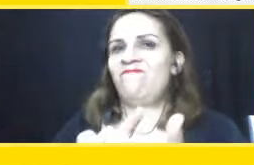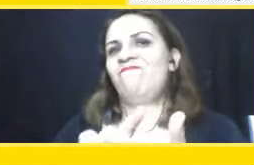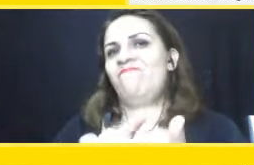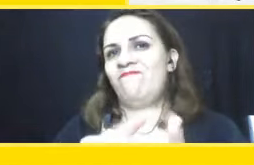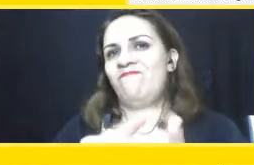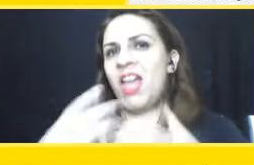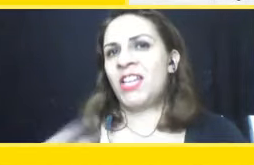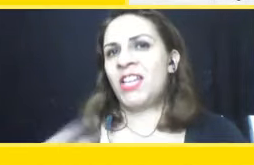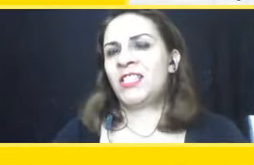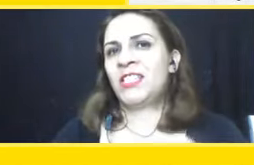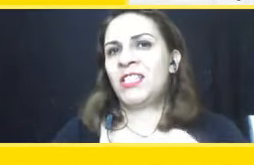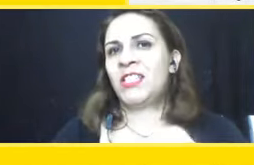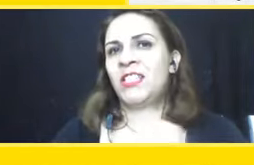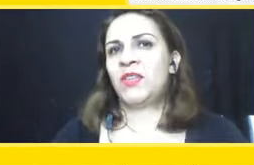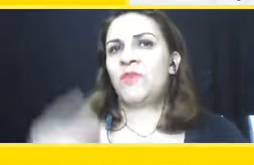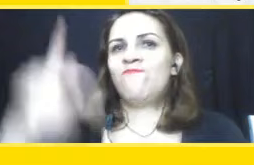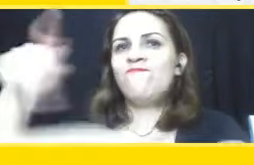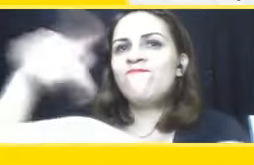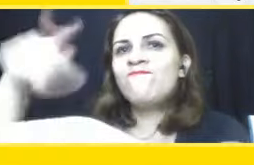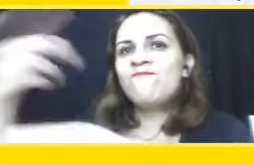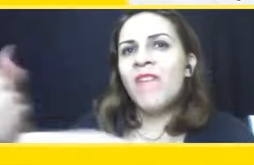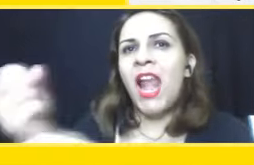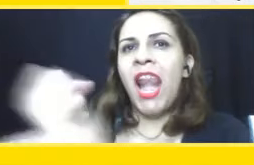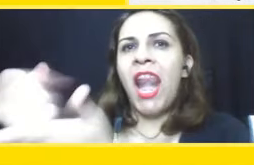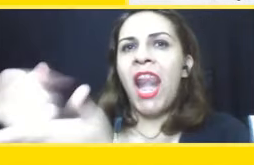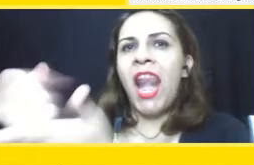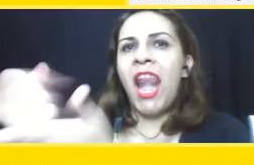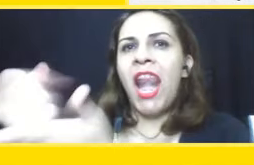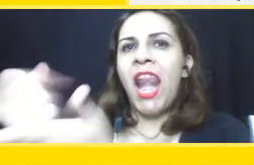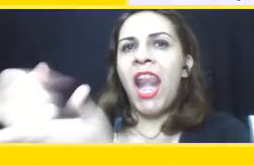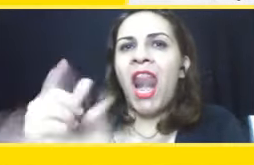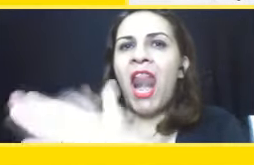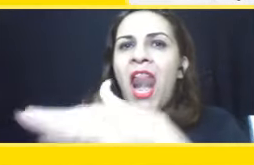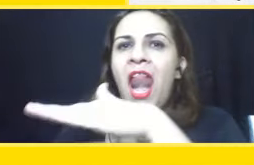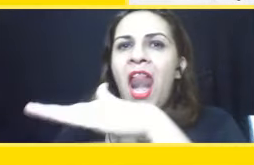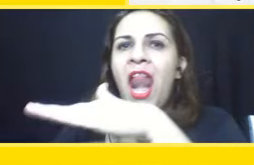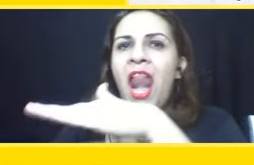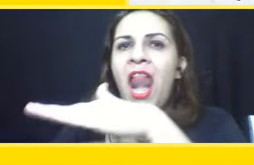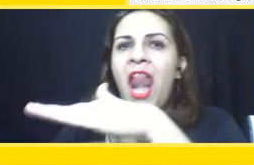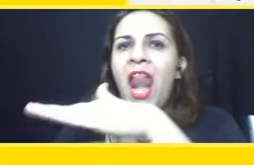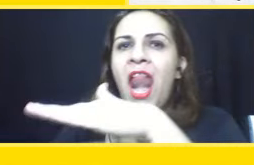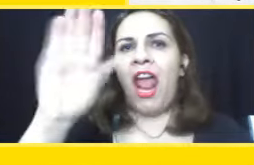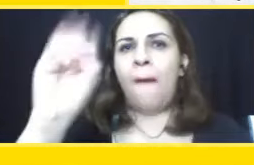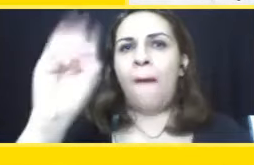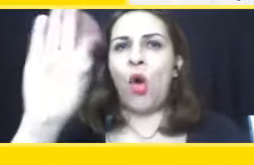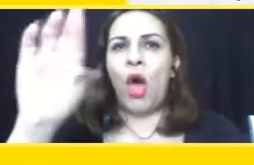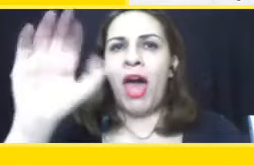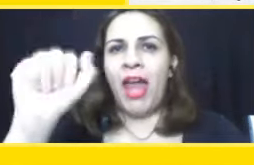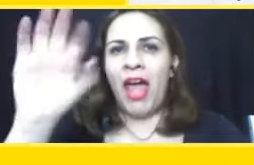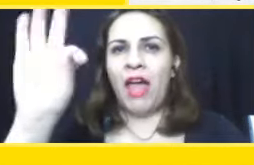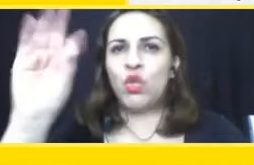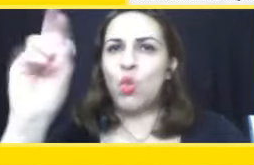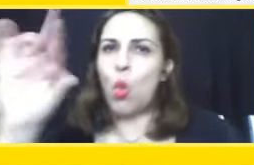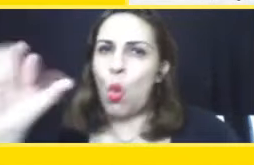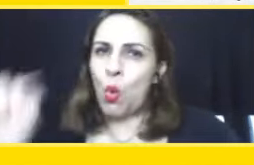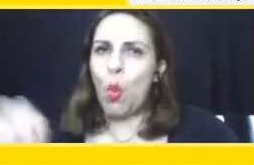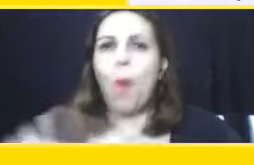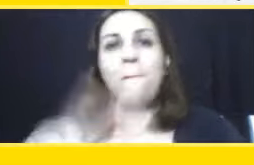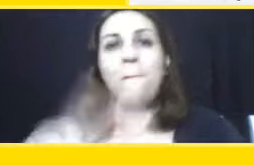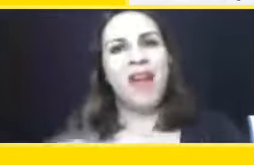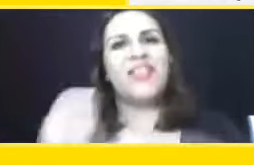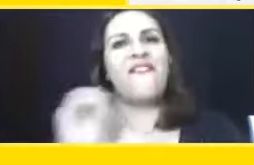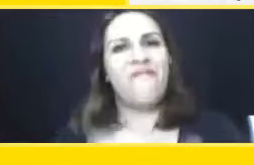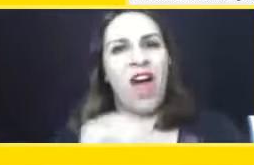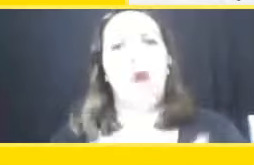laboratórios façam essa importação, né? Eles podem até fabricar fora do Brasil e vender aqui, mas é necessário que ainda faça o